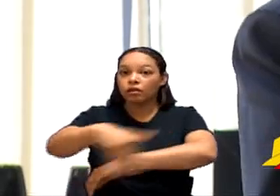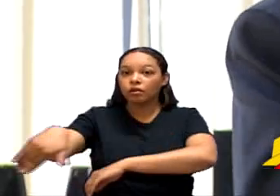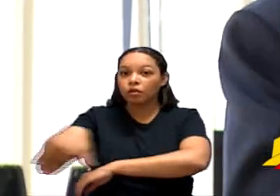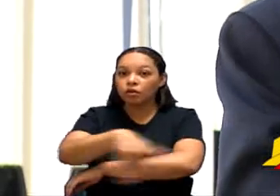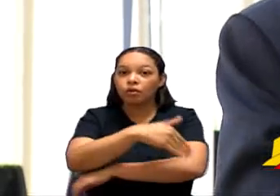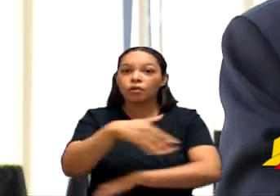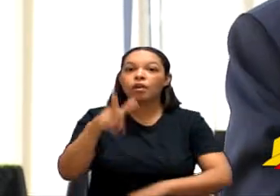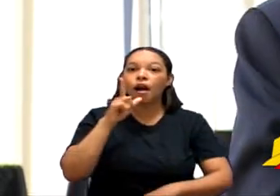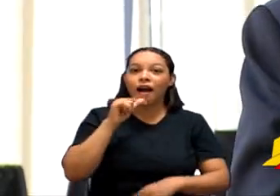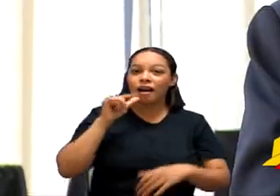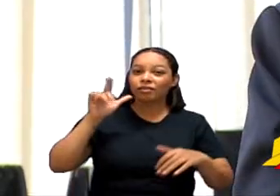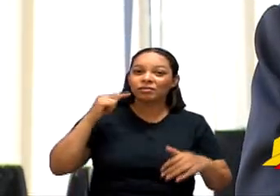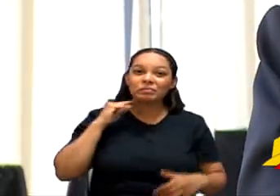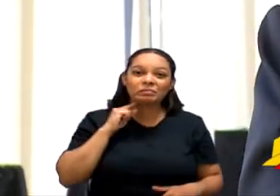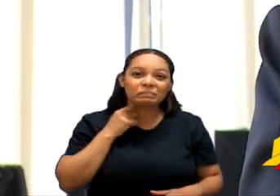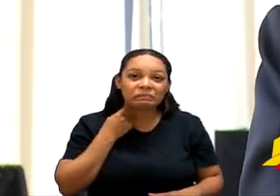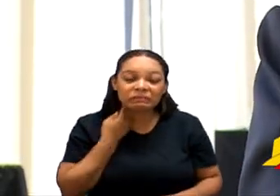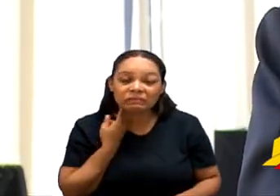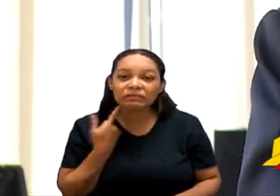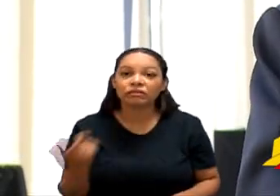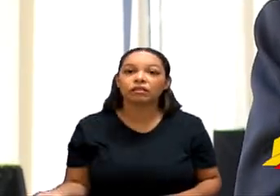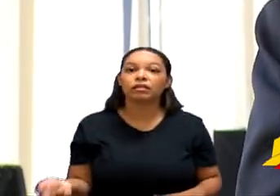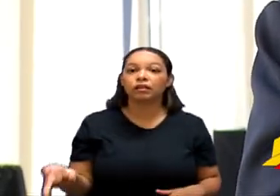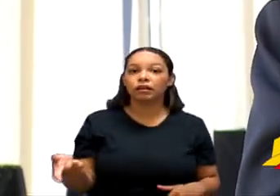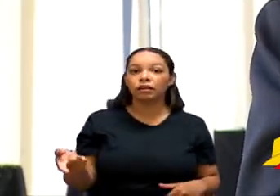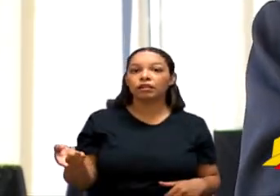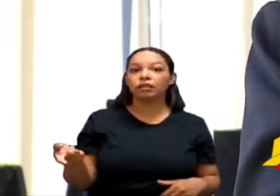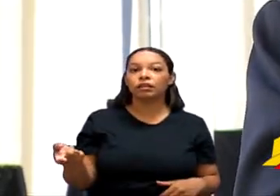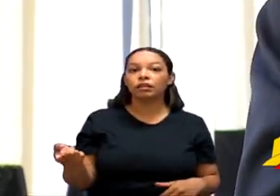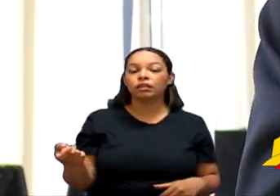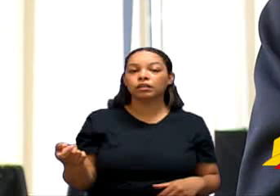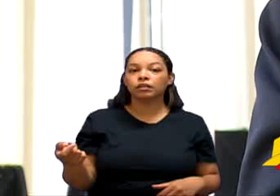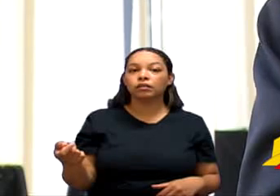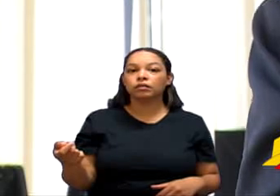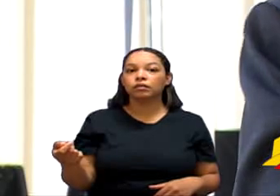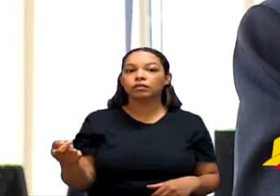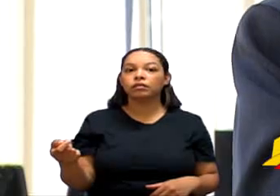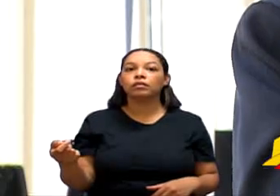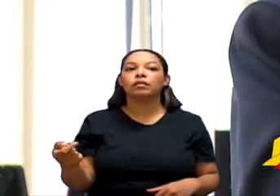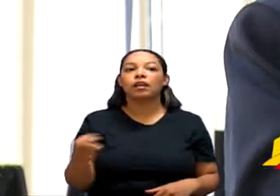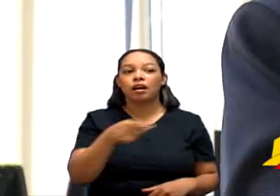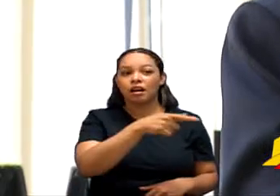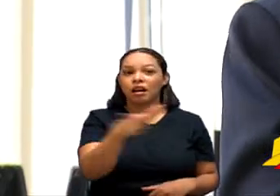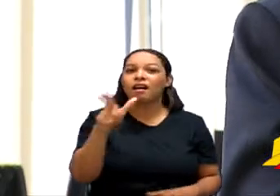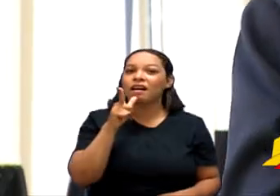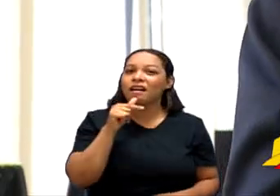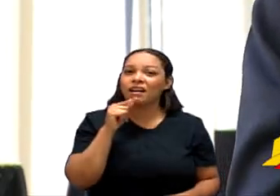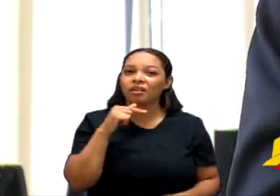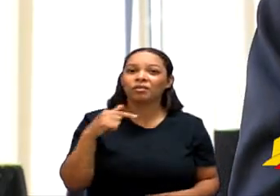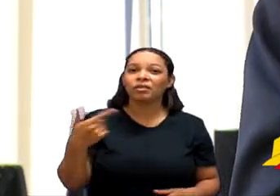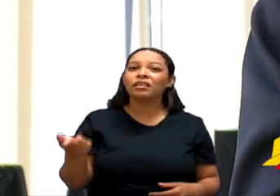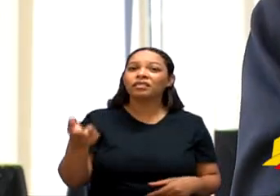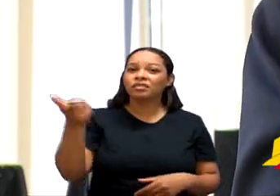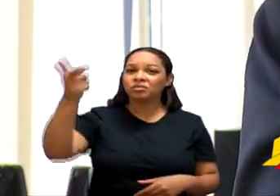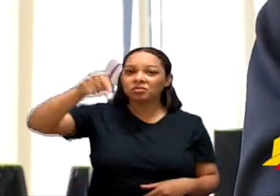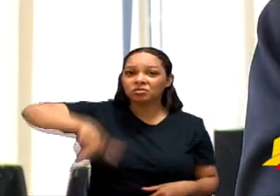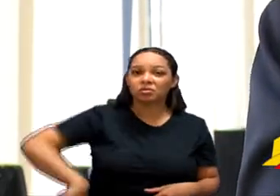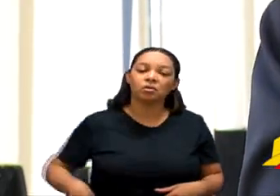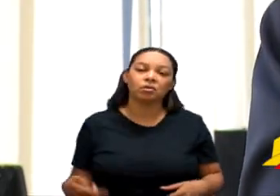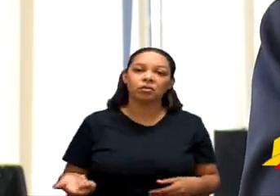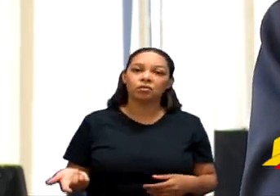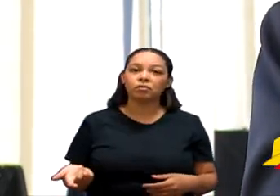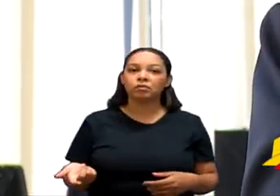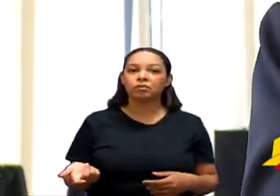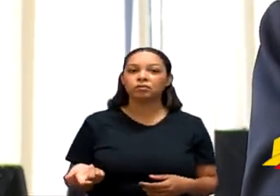estava sendo despejado novamente ao Rio Sorocaba. Essa água estava sendo capturada novamente pela estação